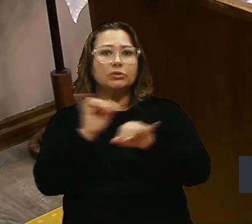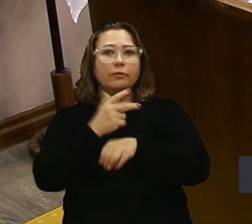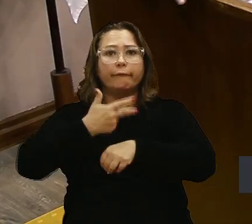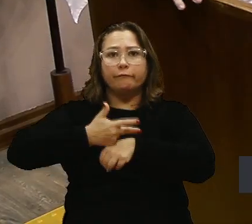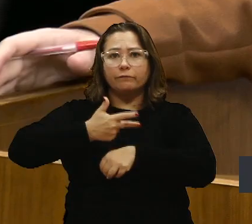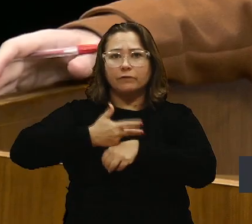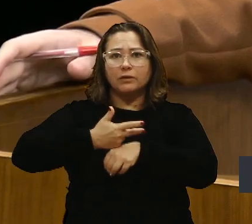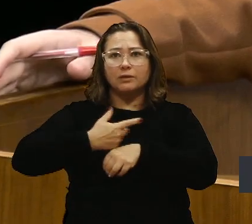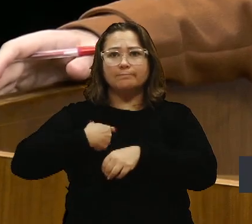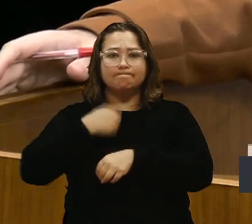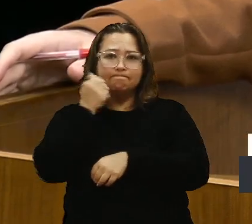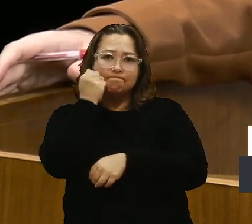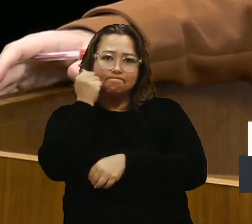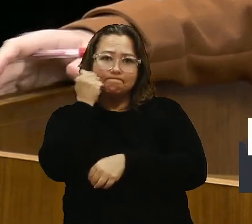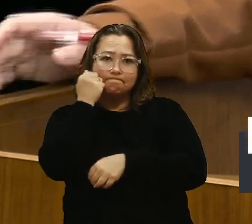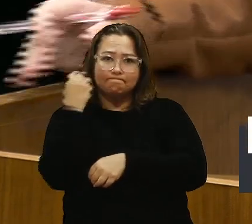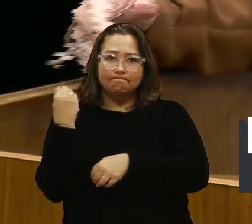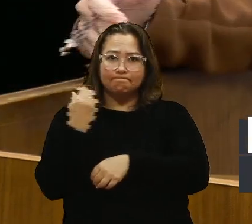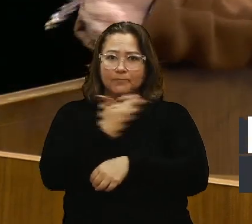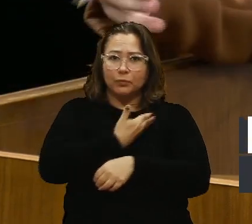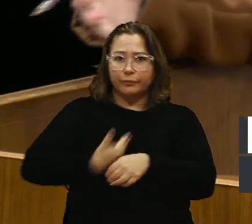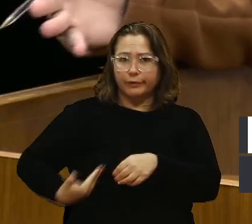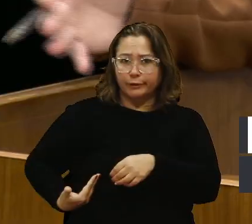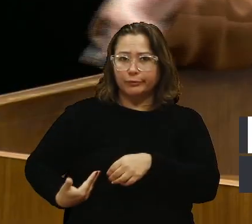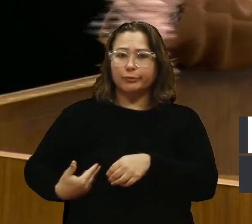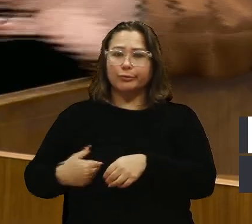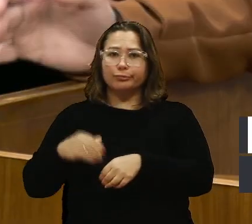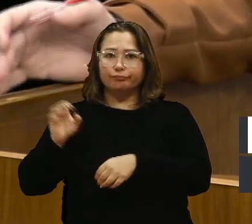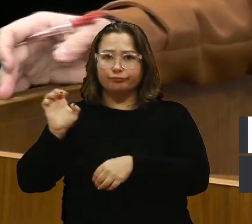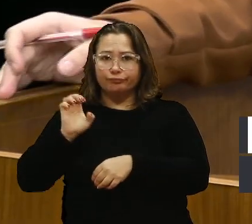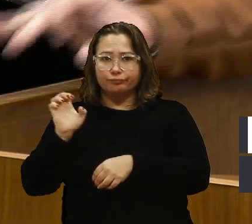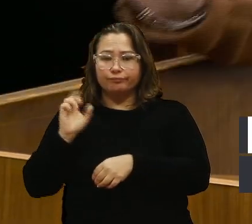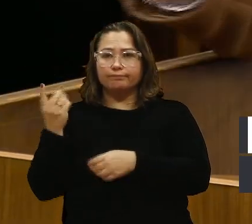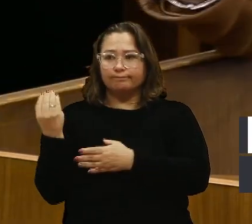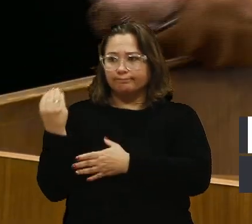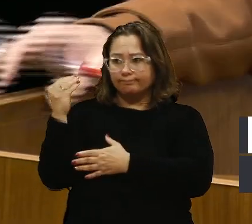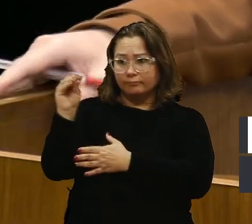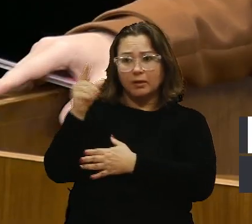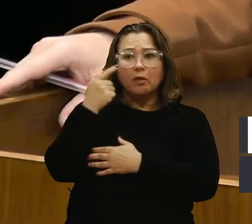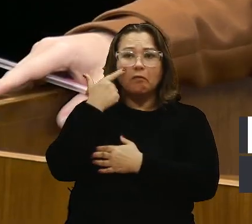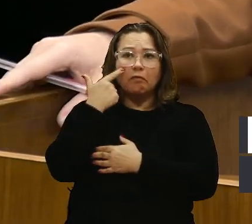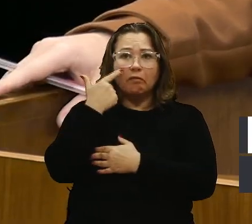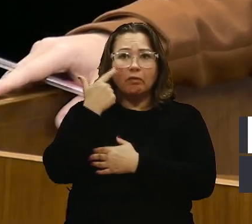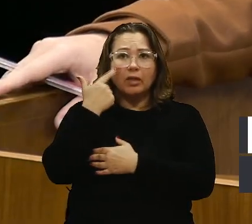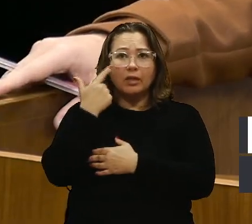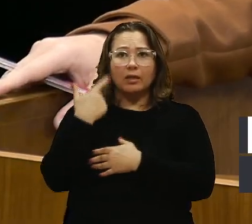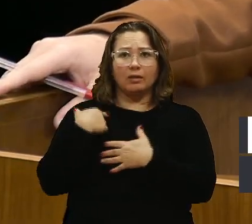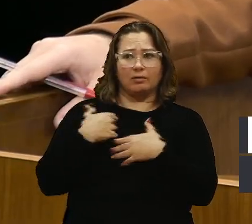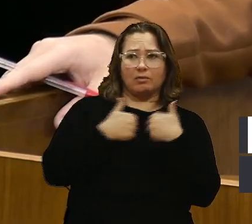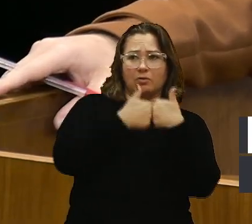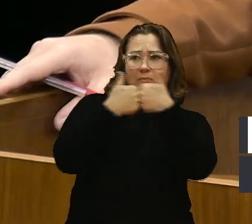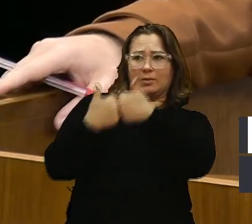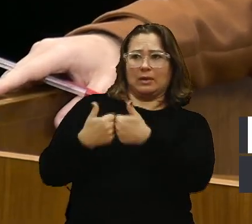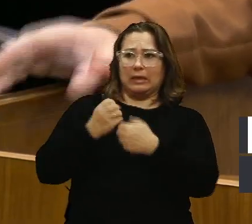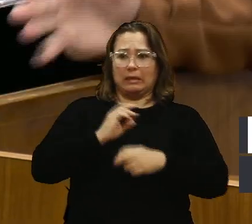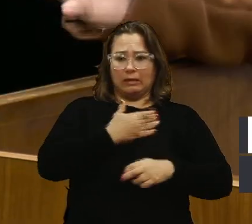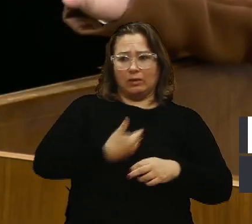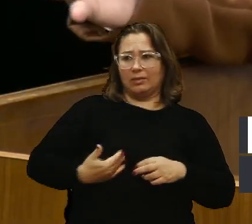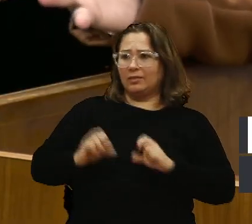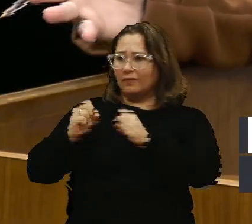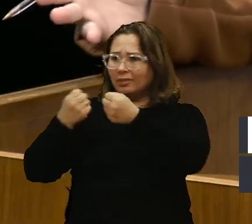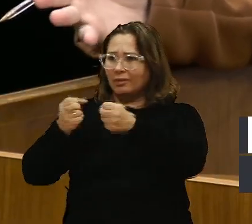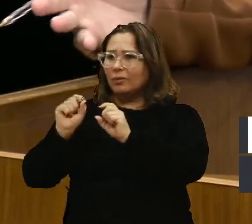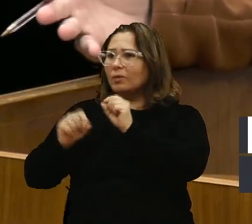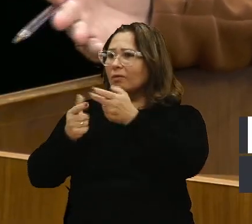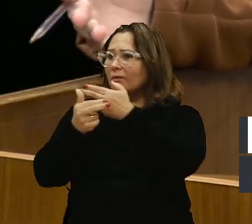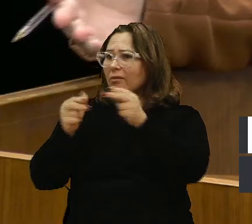ainda teve a cara de pau de postar, o governador, né? Todo mundo pôde acompanhar. Fica até difícil quem é governo defender uma medida dessa. Porque